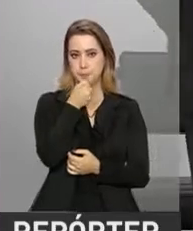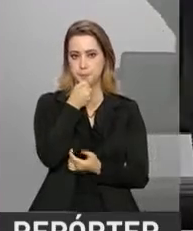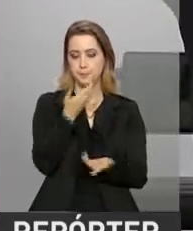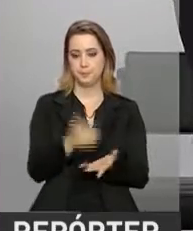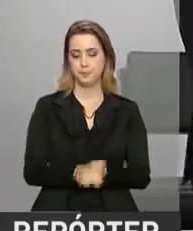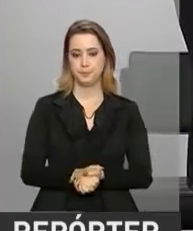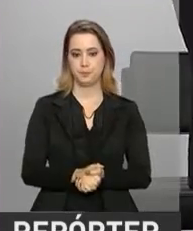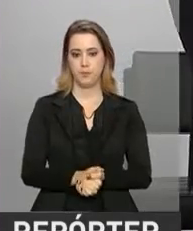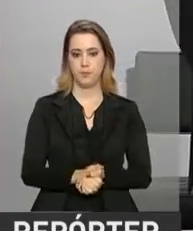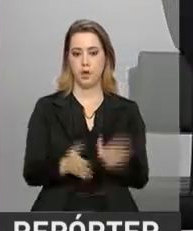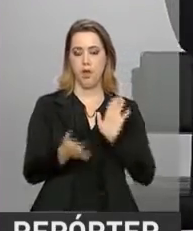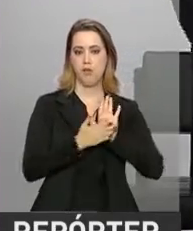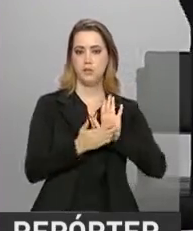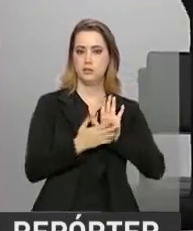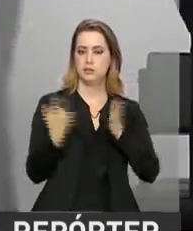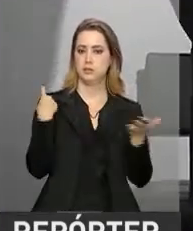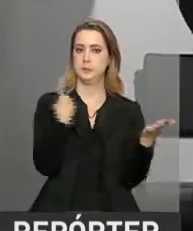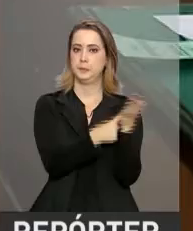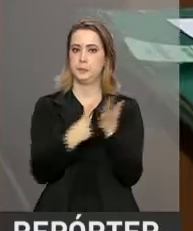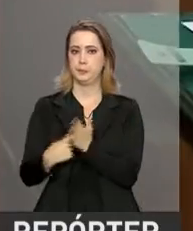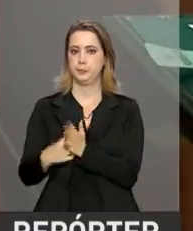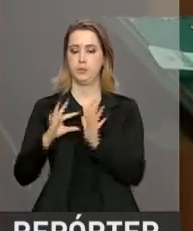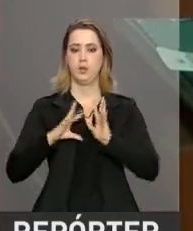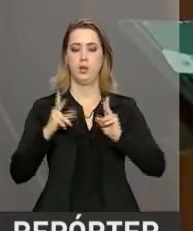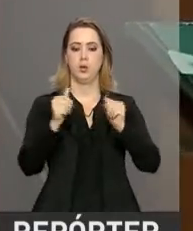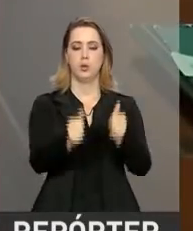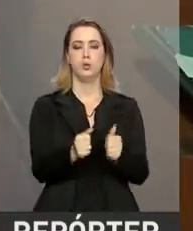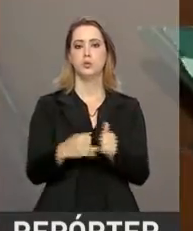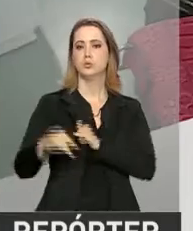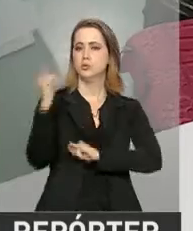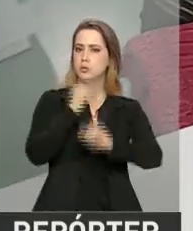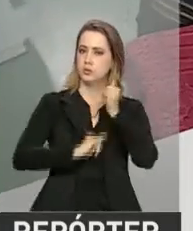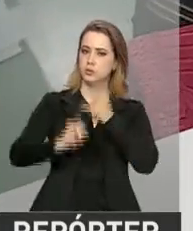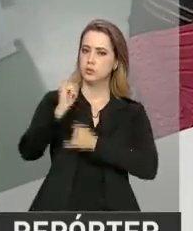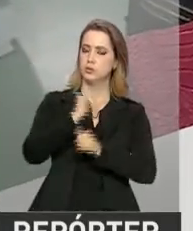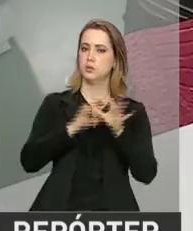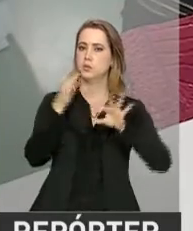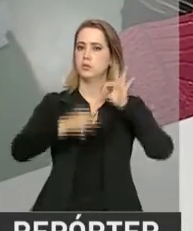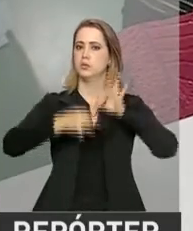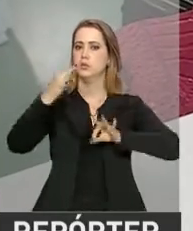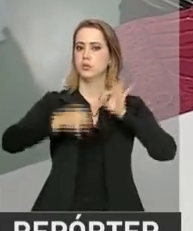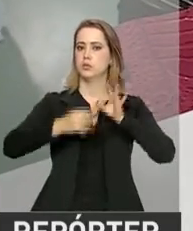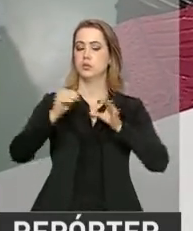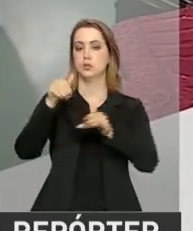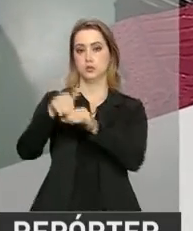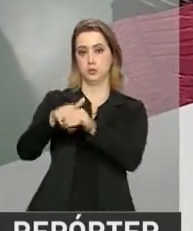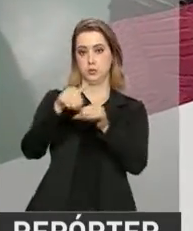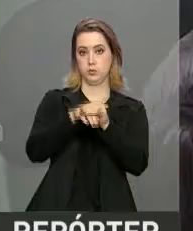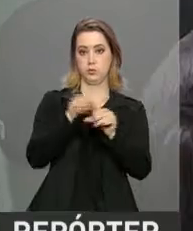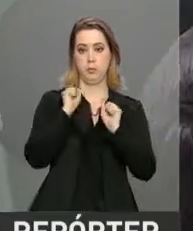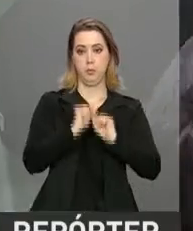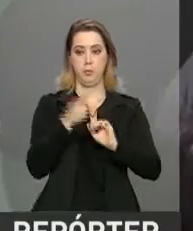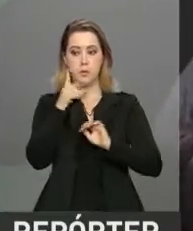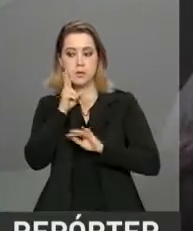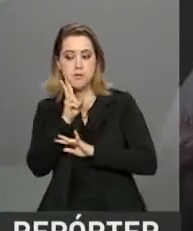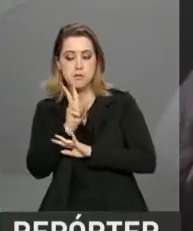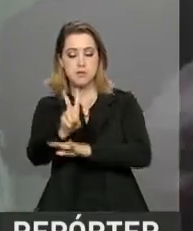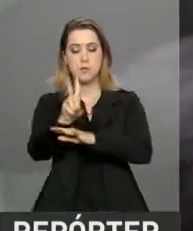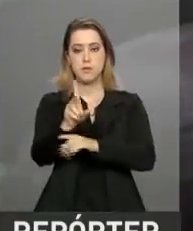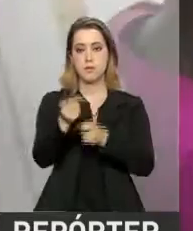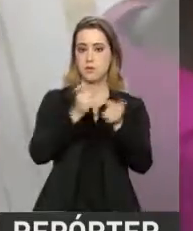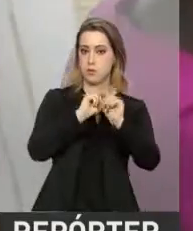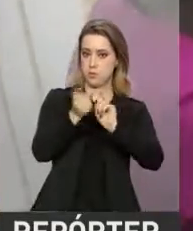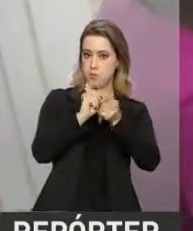a proposta do acordo é que os dados da justiça eleitoral possam ser acessados pelos órgãos do poder executivo e vice